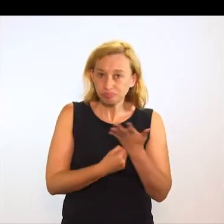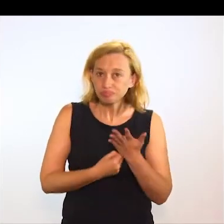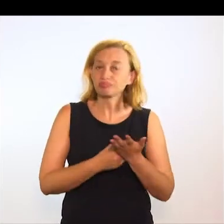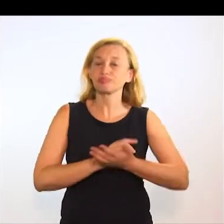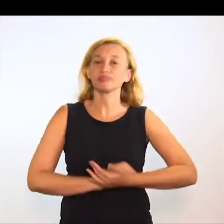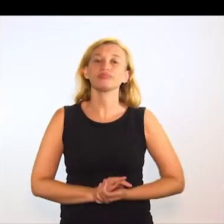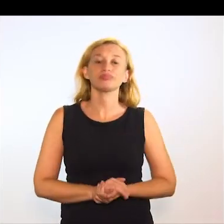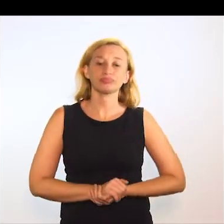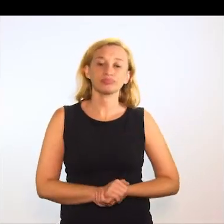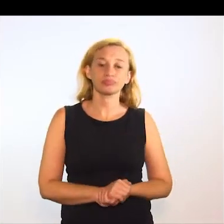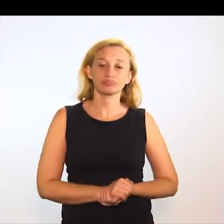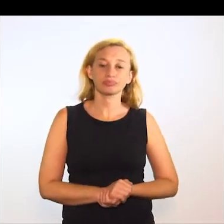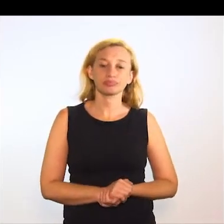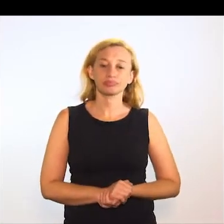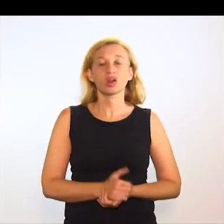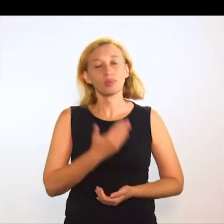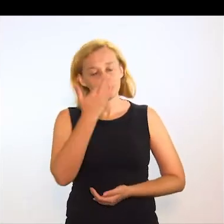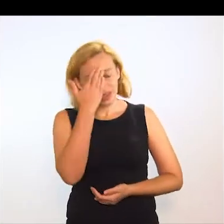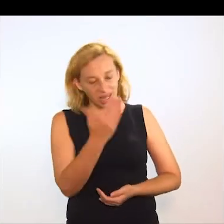que nos socorreram.